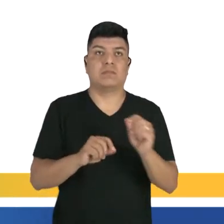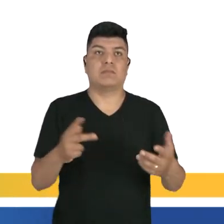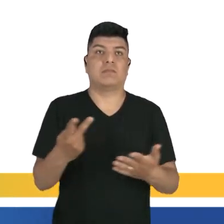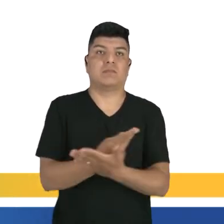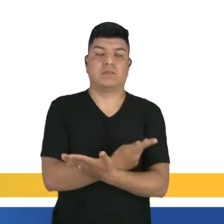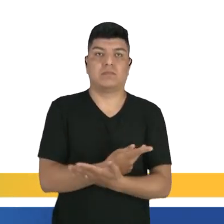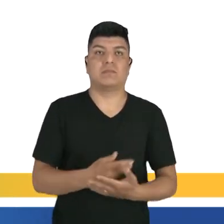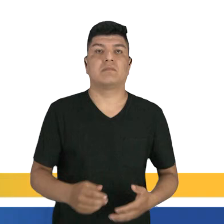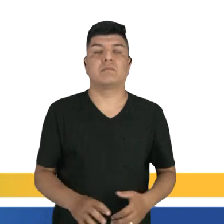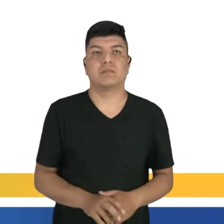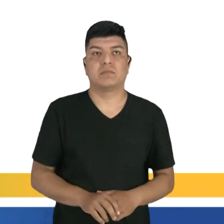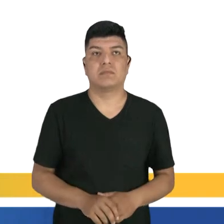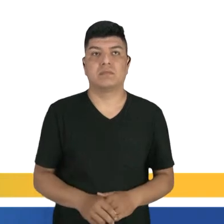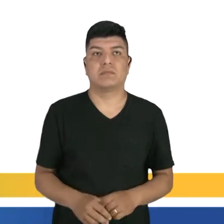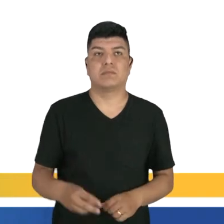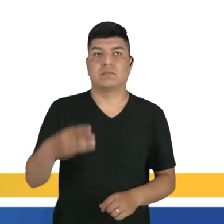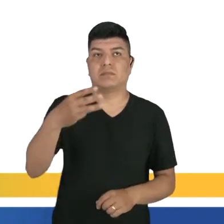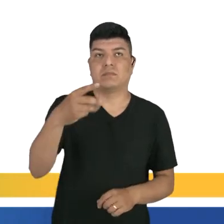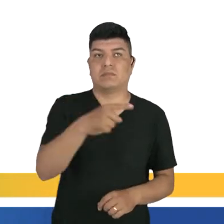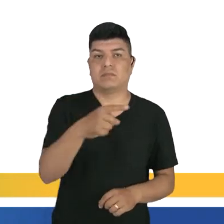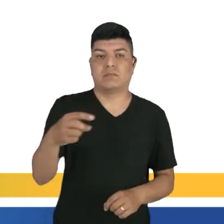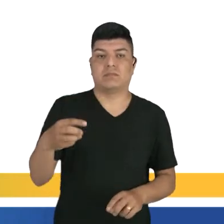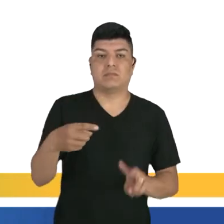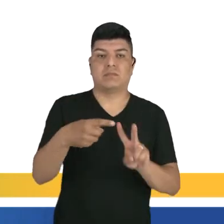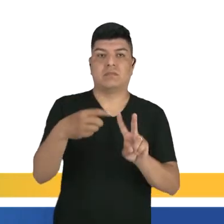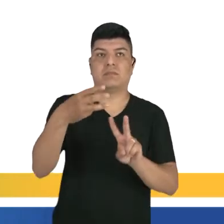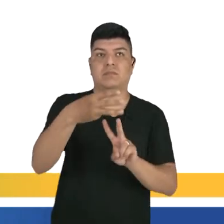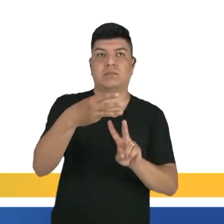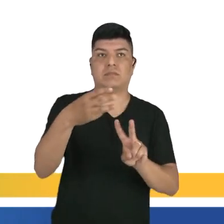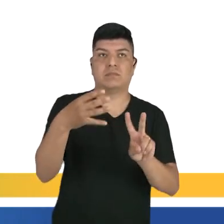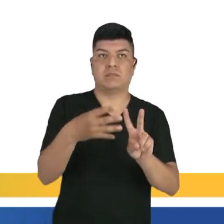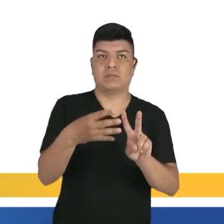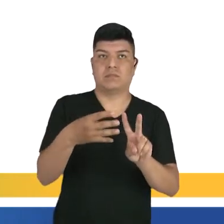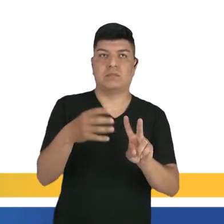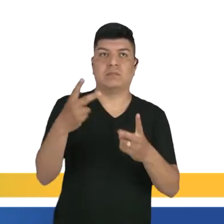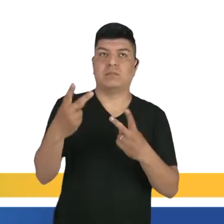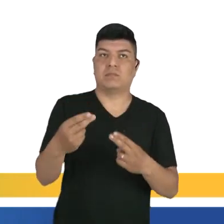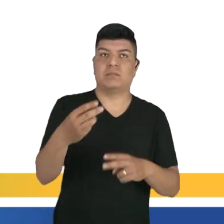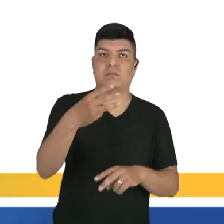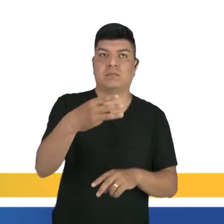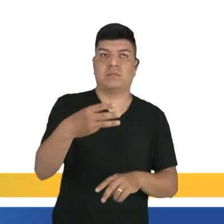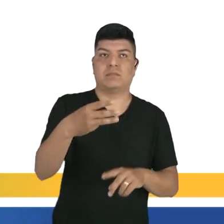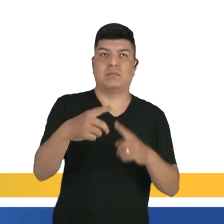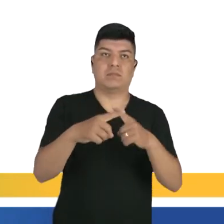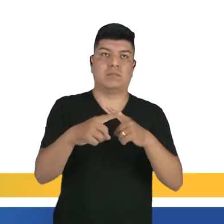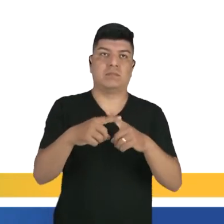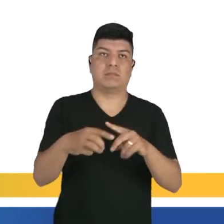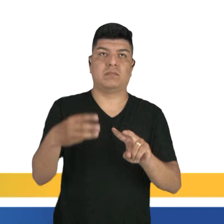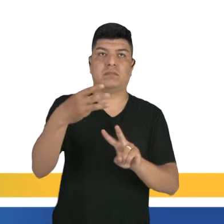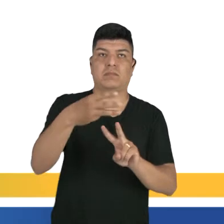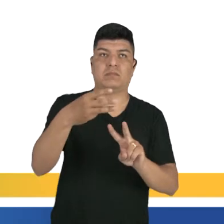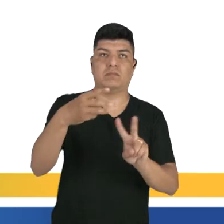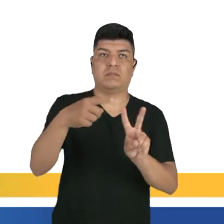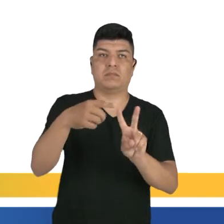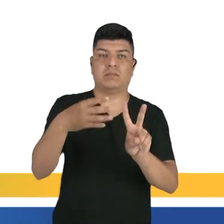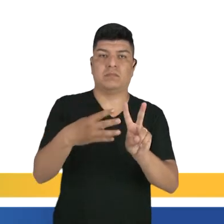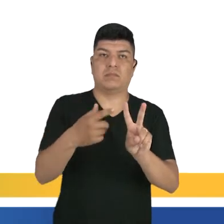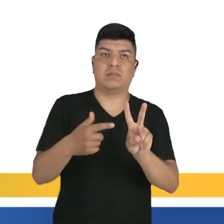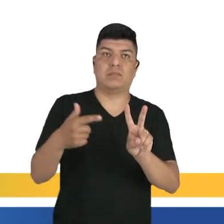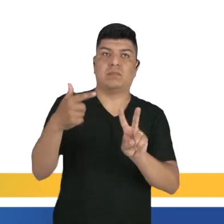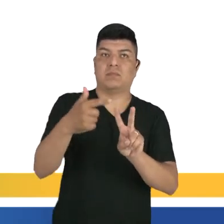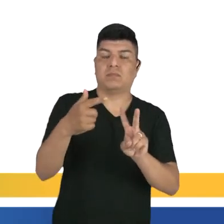ó. 3 sobre raiz cúbica de 4 é a mesma coisa que 3 multiplicado pela raiz cúbica de 4 ao